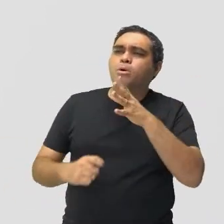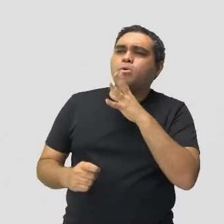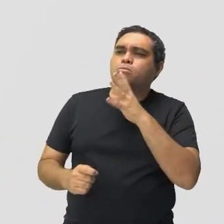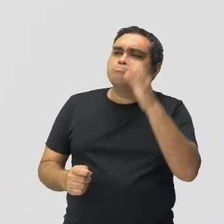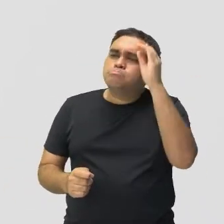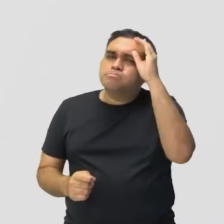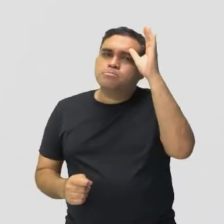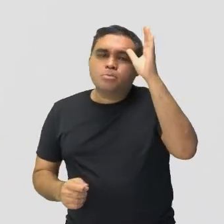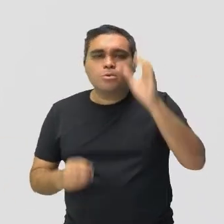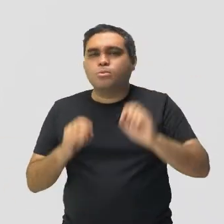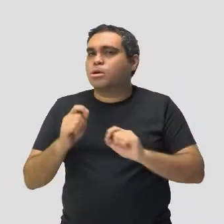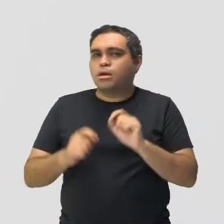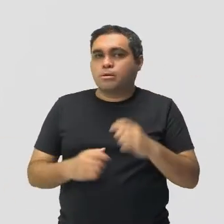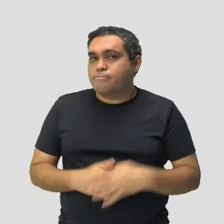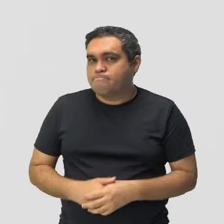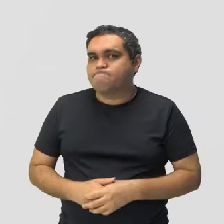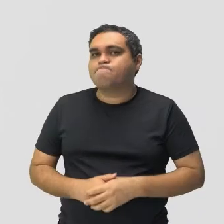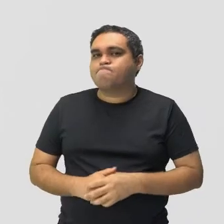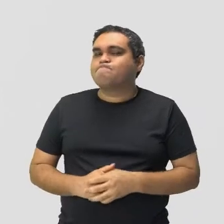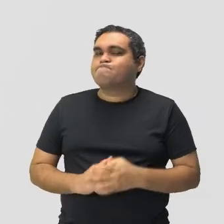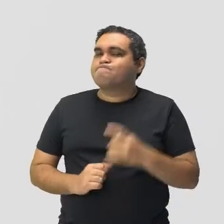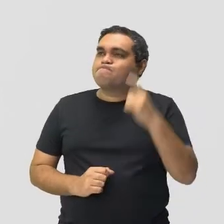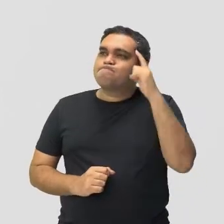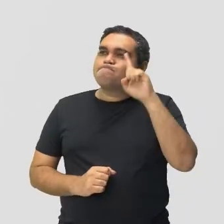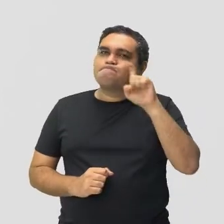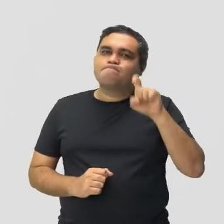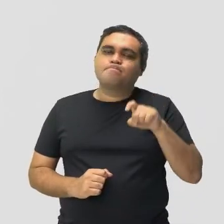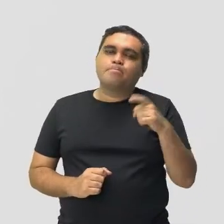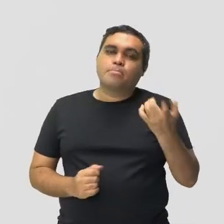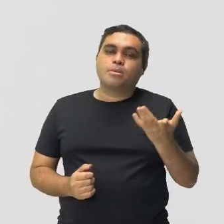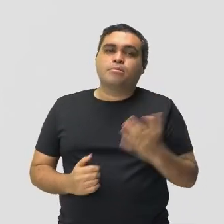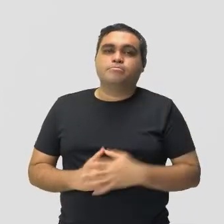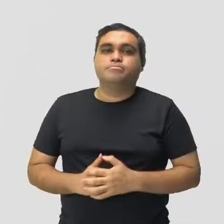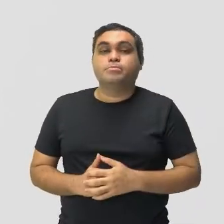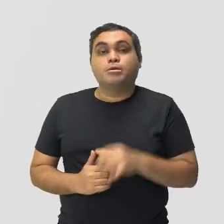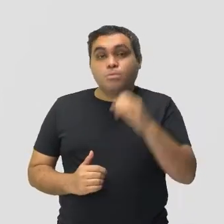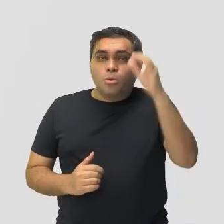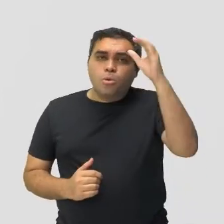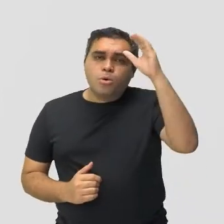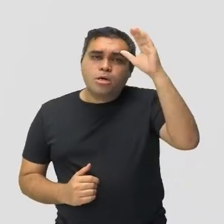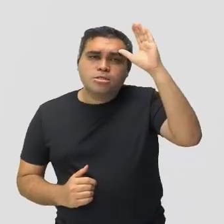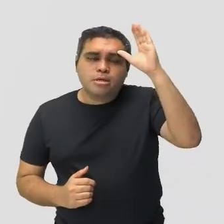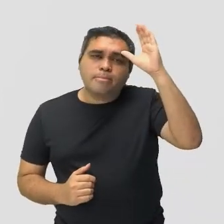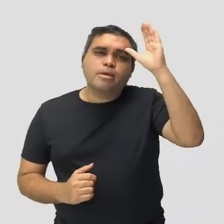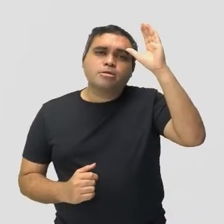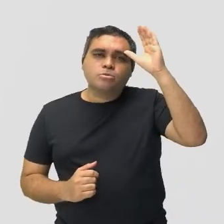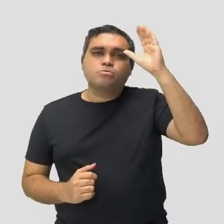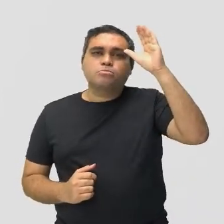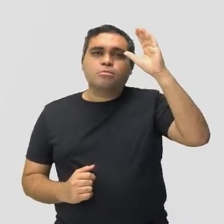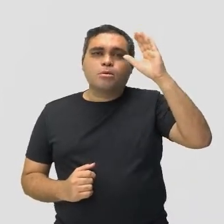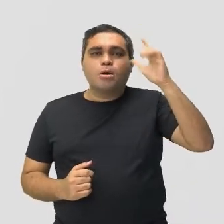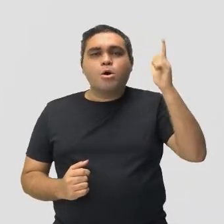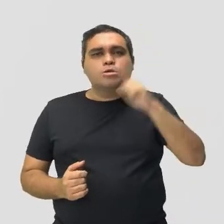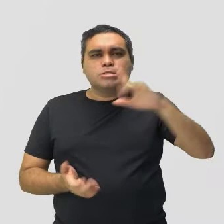que fundamenta o conhecimento para que ele seja verdadeiro?